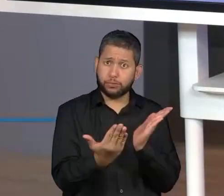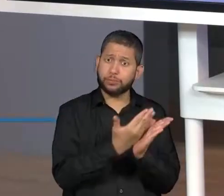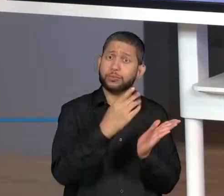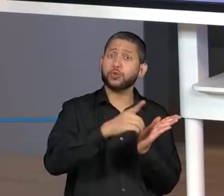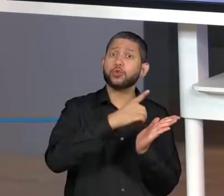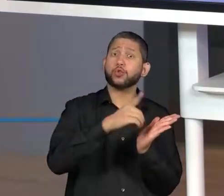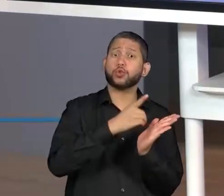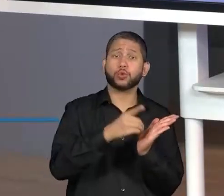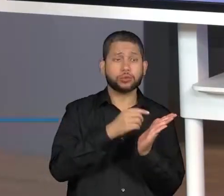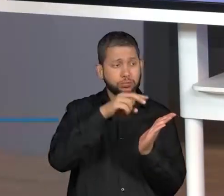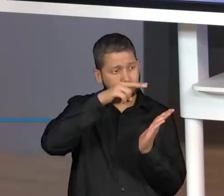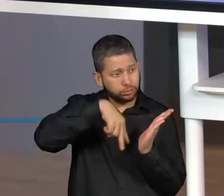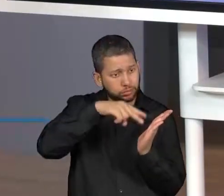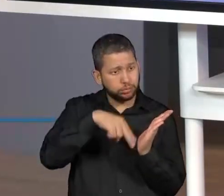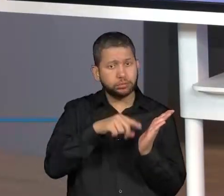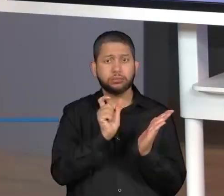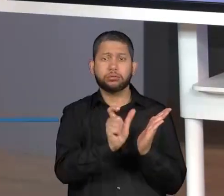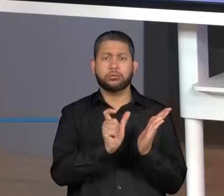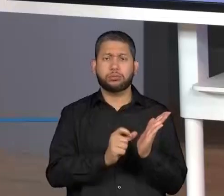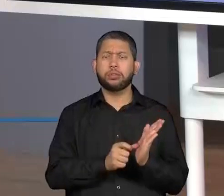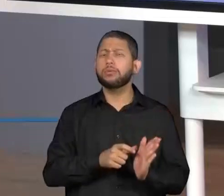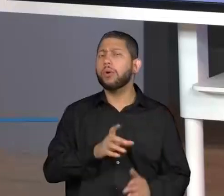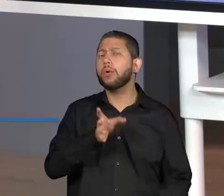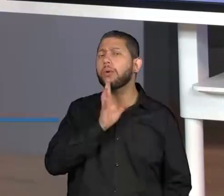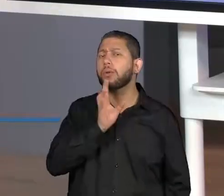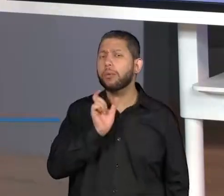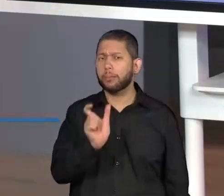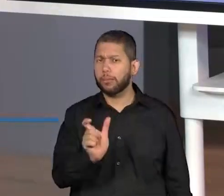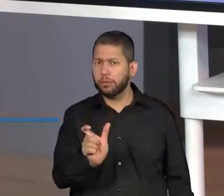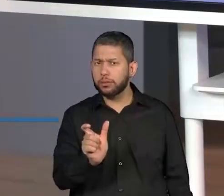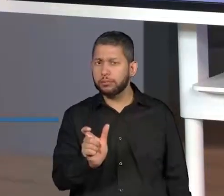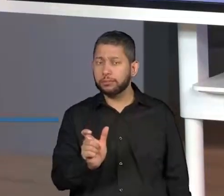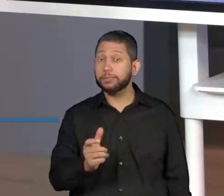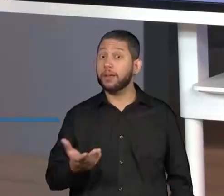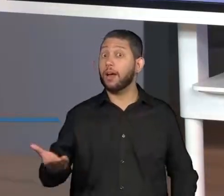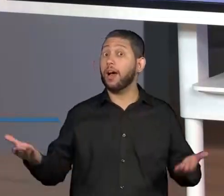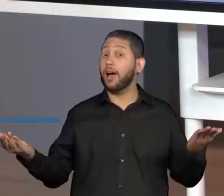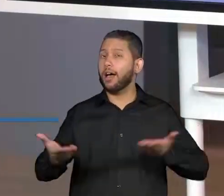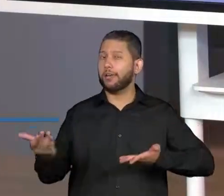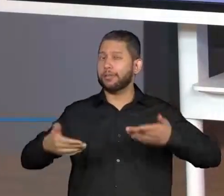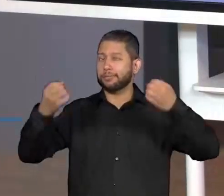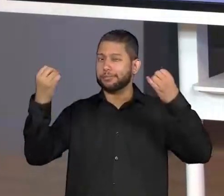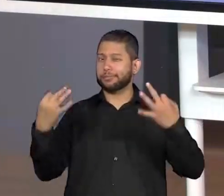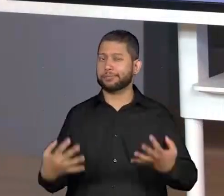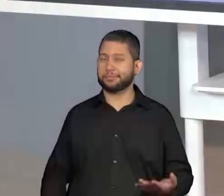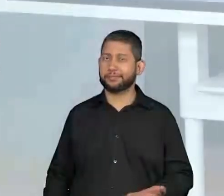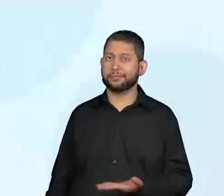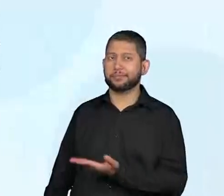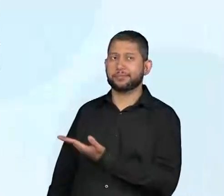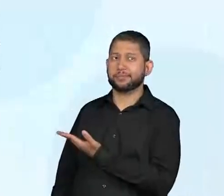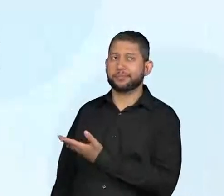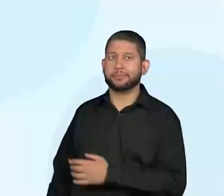vocês aí. Vocês já ouviram falar o que é extrativismo? Então, vamos à definição.